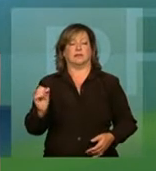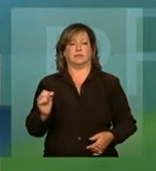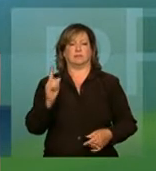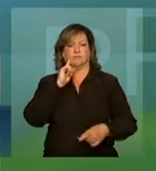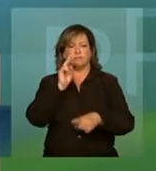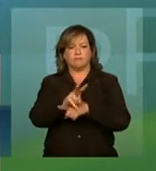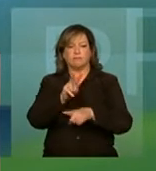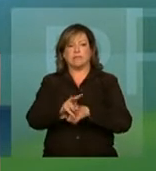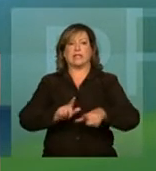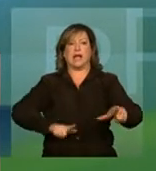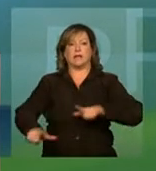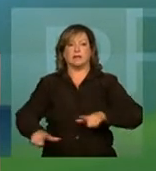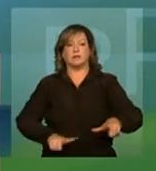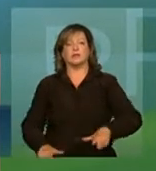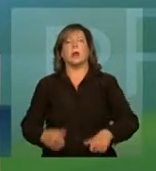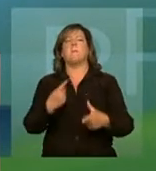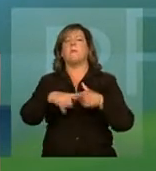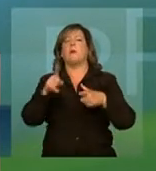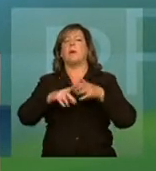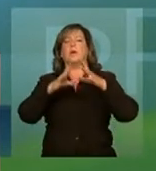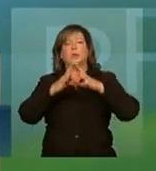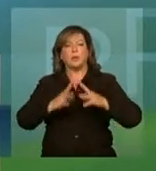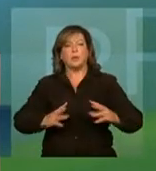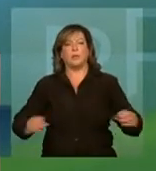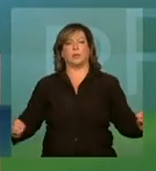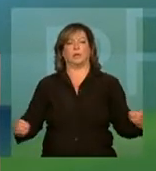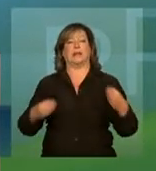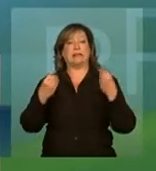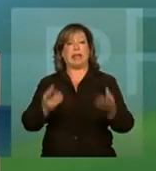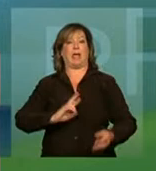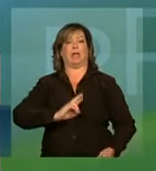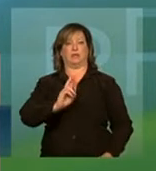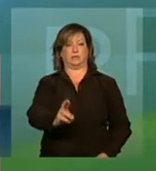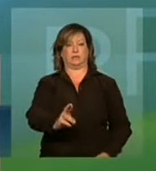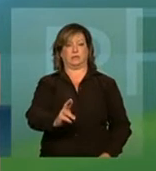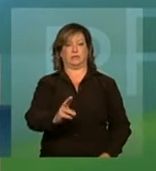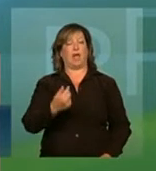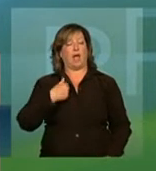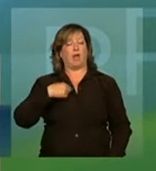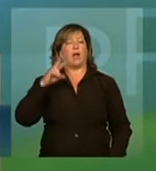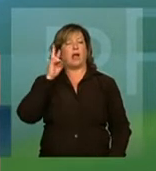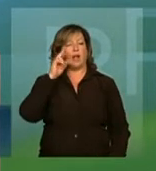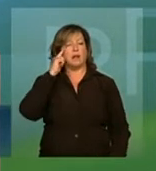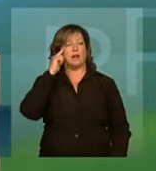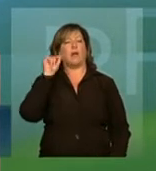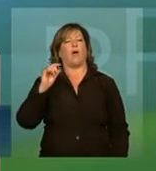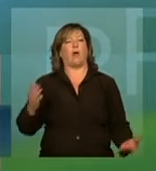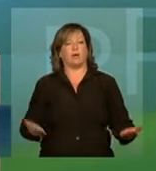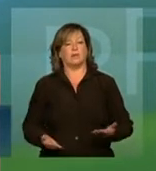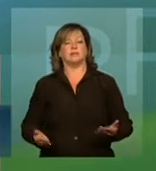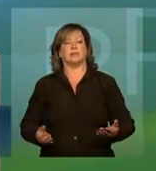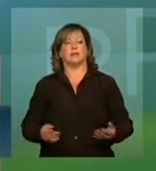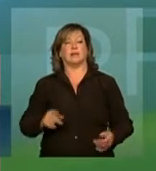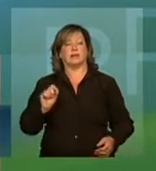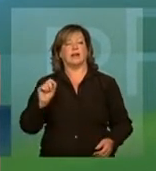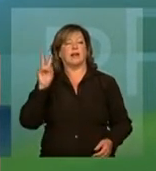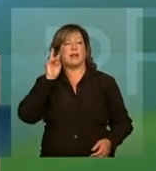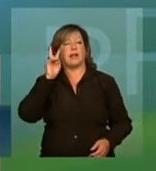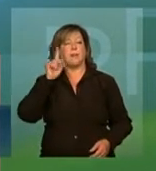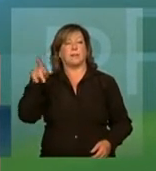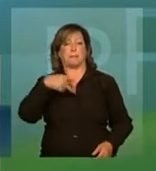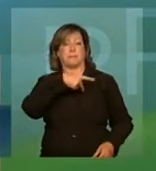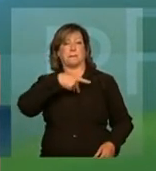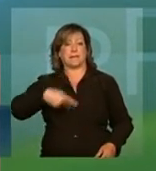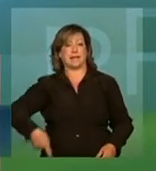ações para resolver problemas e garantir resultados. Lembro-me hoje com clareza que a presidenta, ao convidar-me